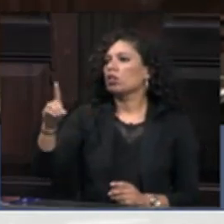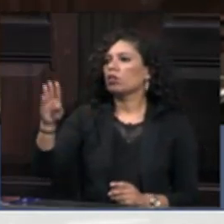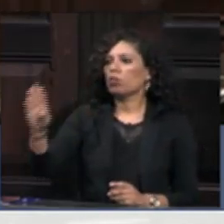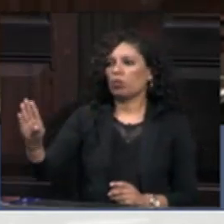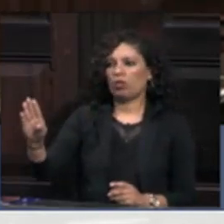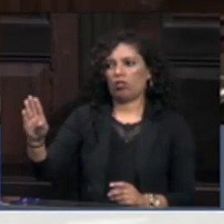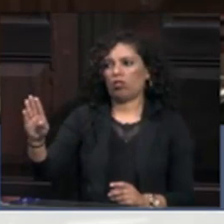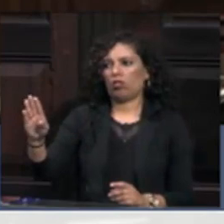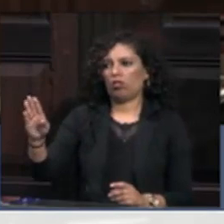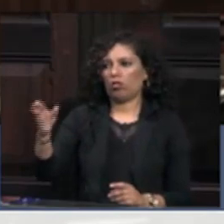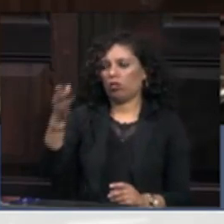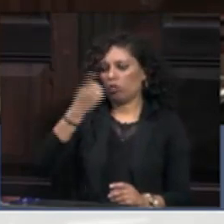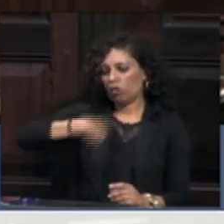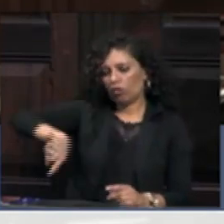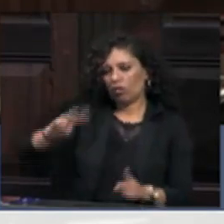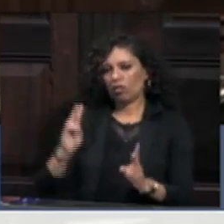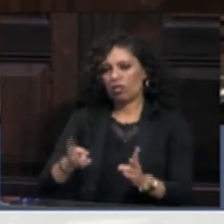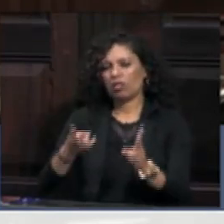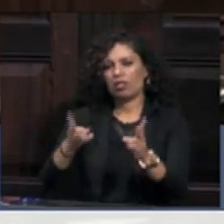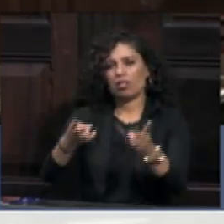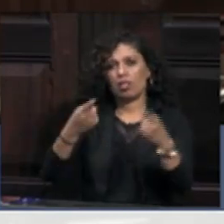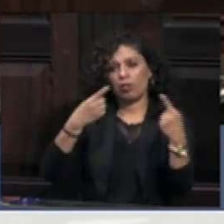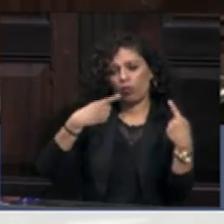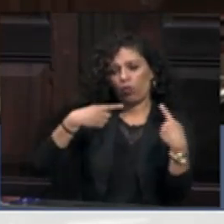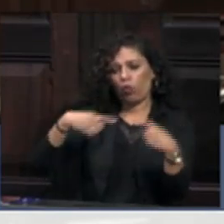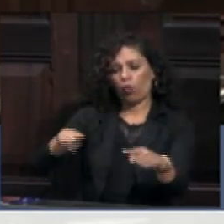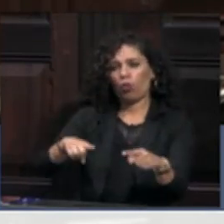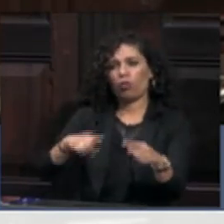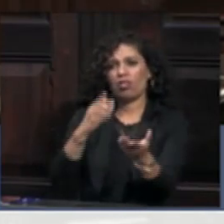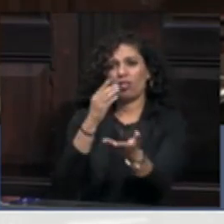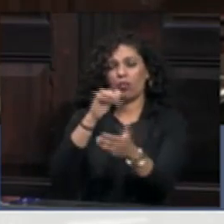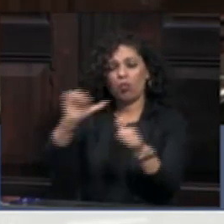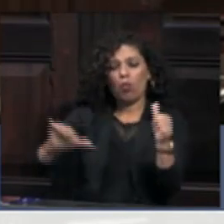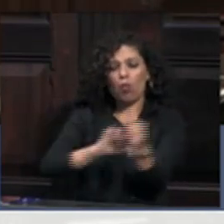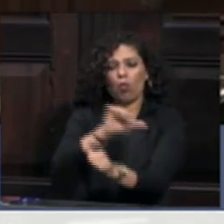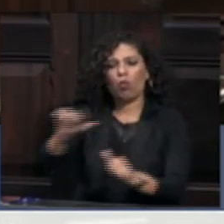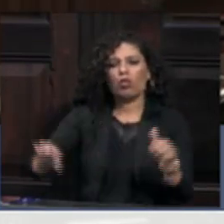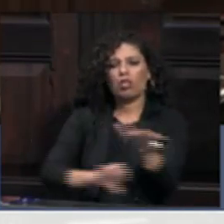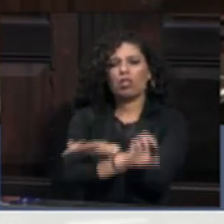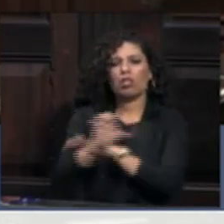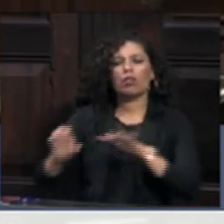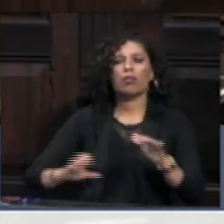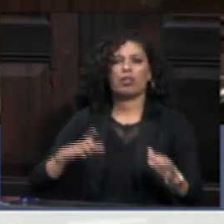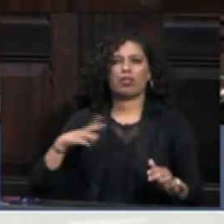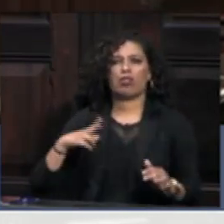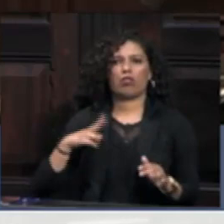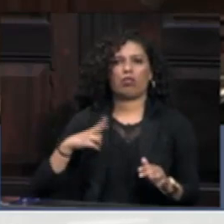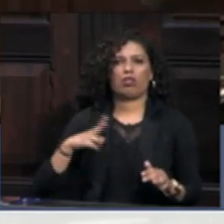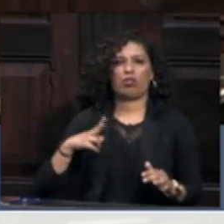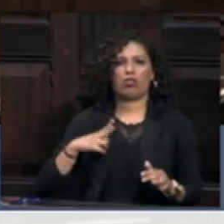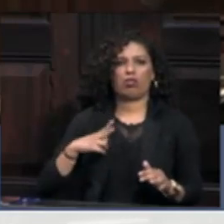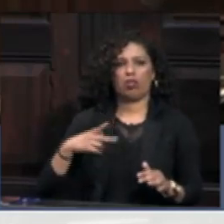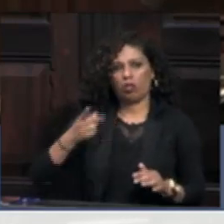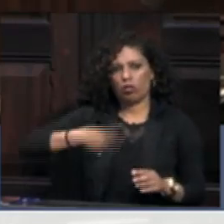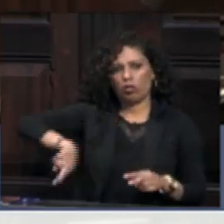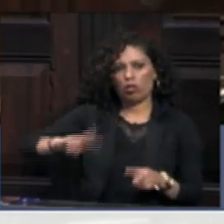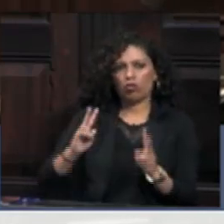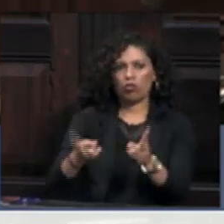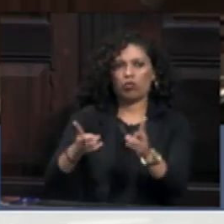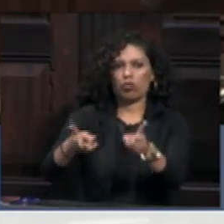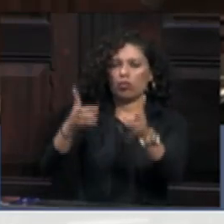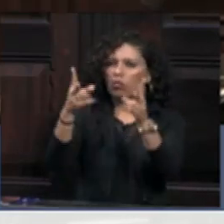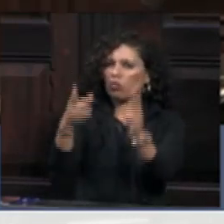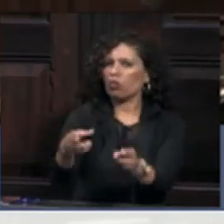sempre fomos contrários à venda da SEDAI, nós nos mantemos coerentes,